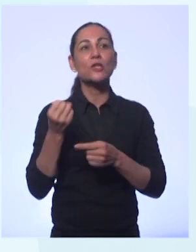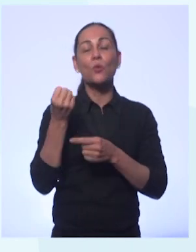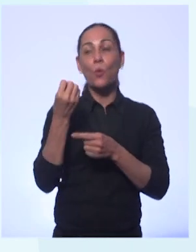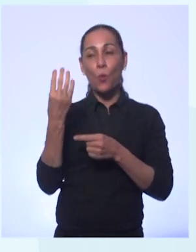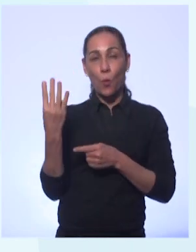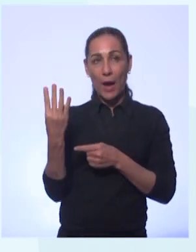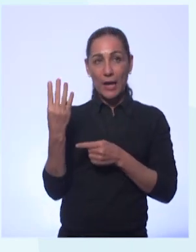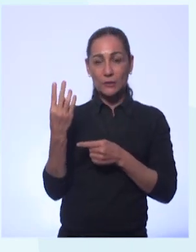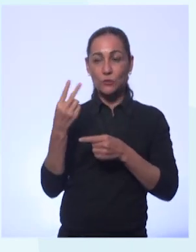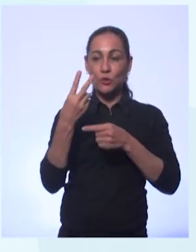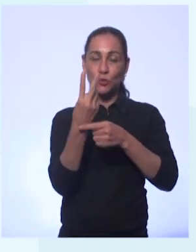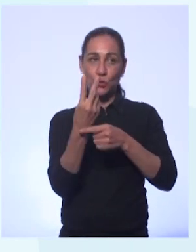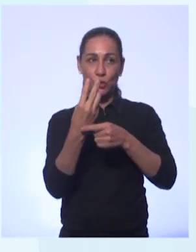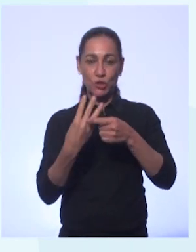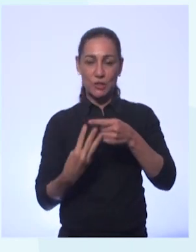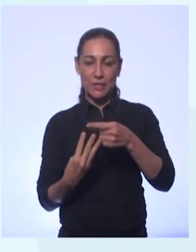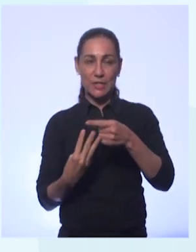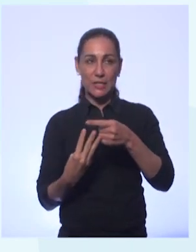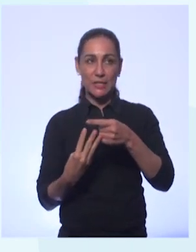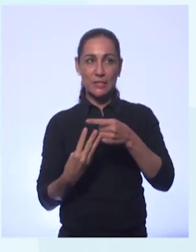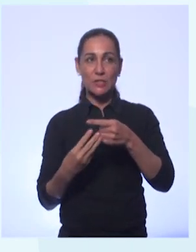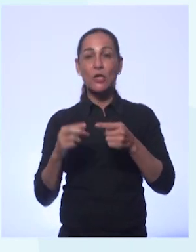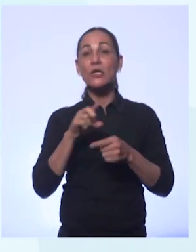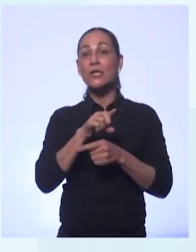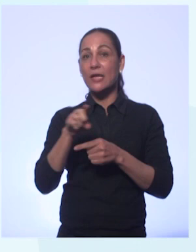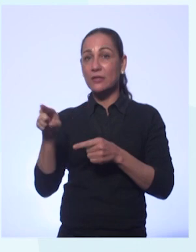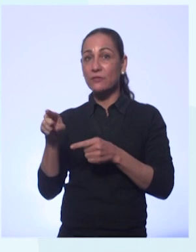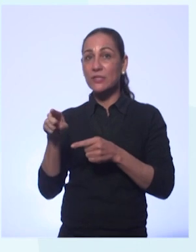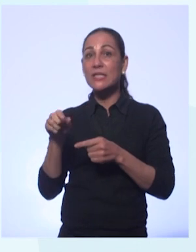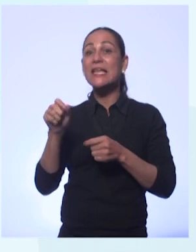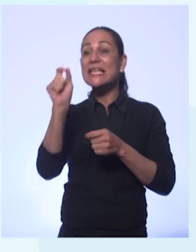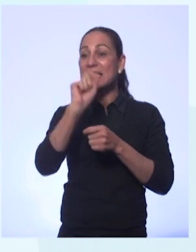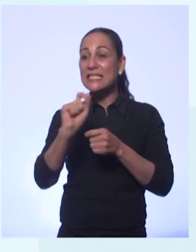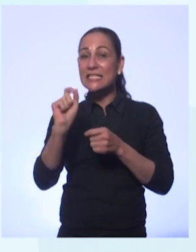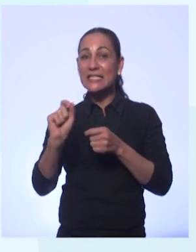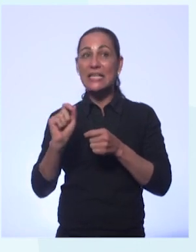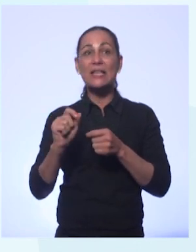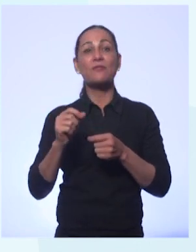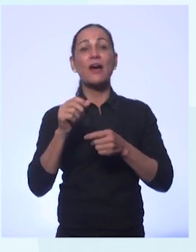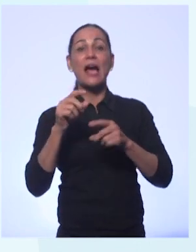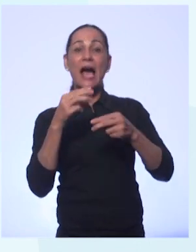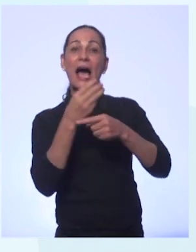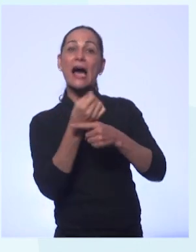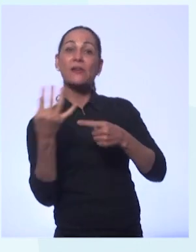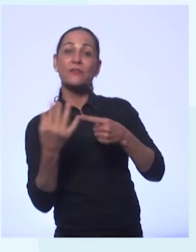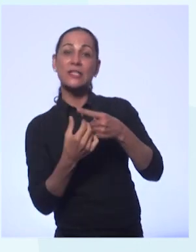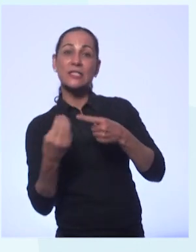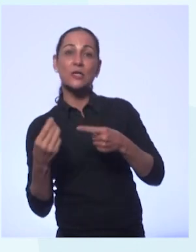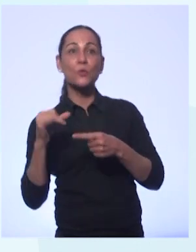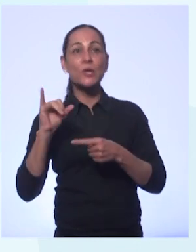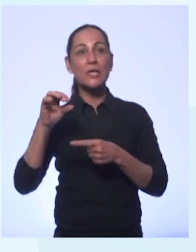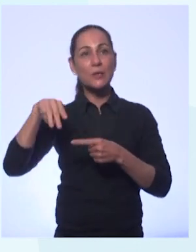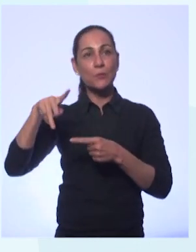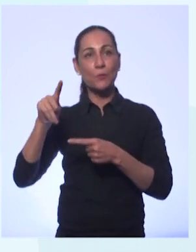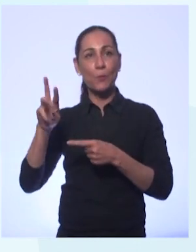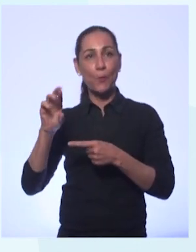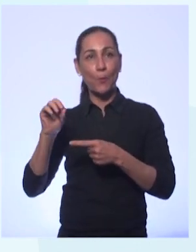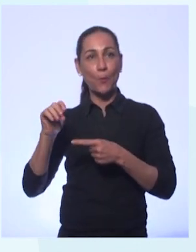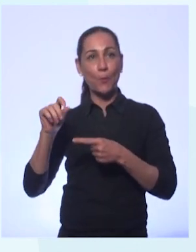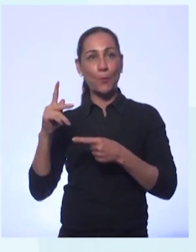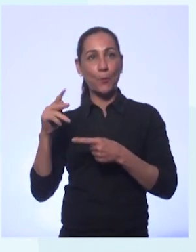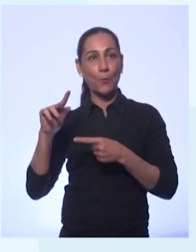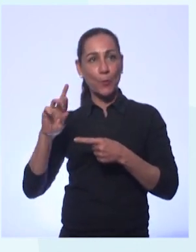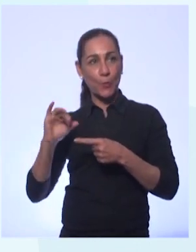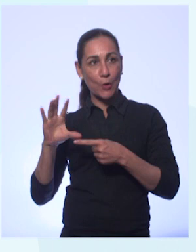inteiros e 2 terços. Eu quero que você escreva a fração imprópria dessa forma mista. Aí você fala, como eu faço mesmo? Pega o